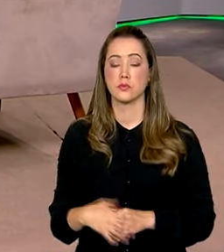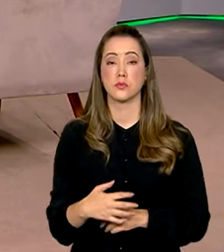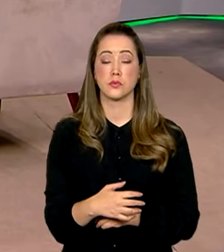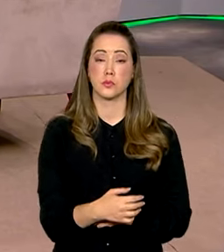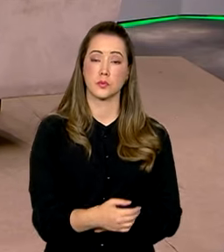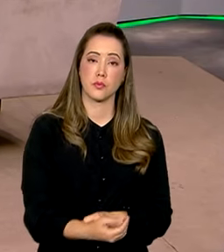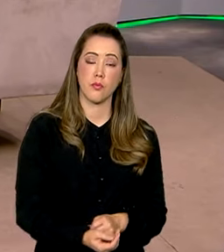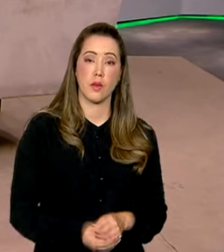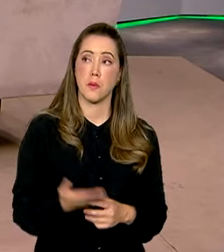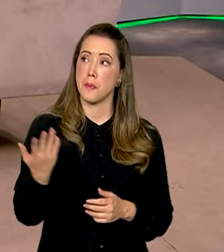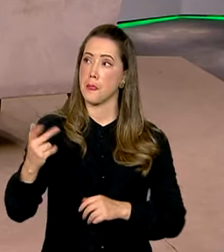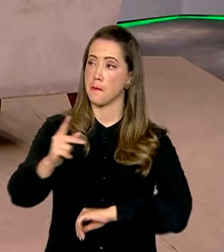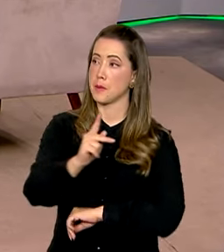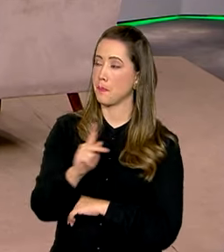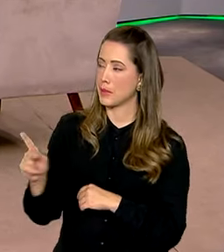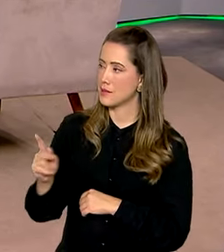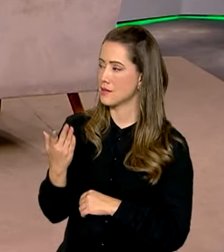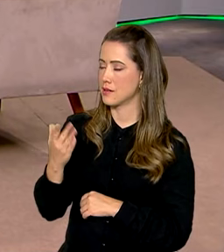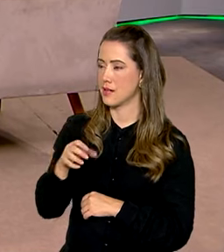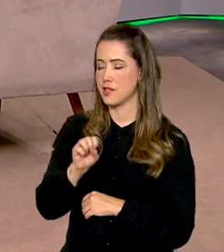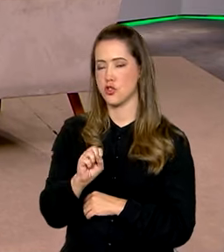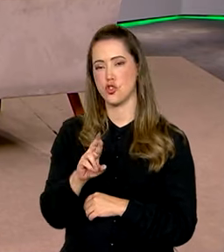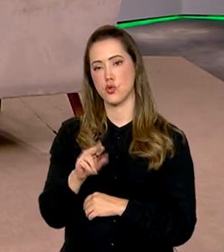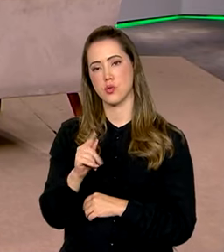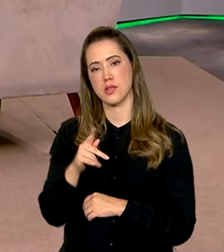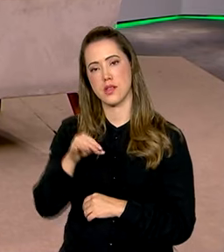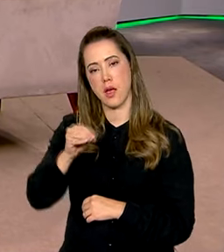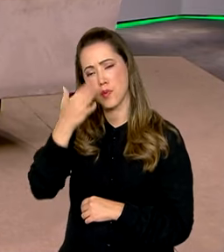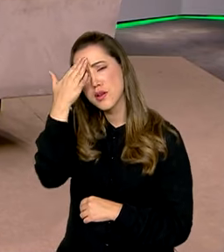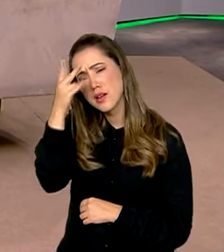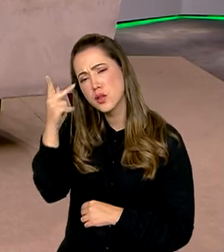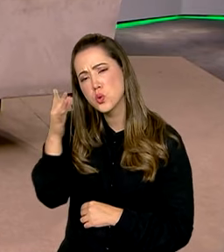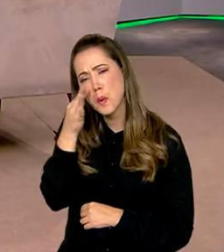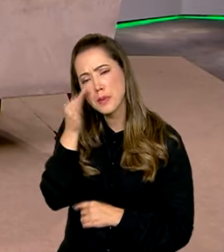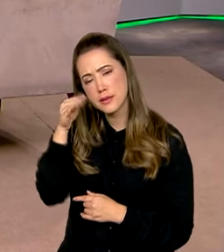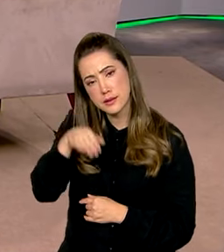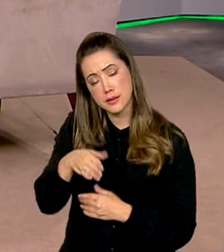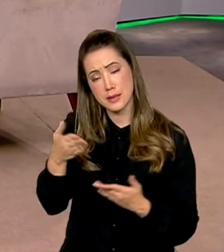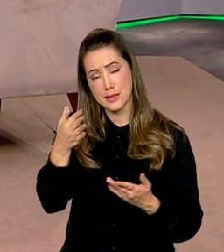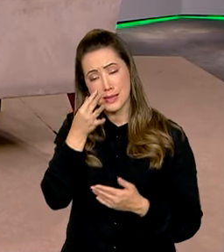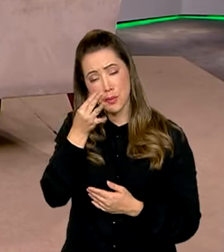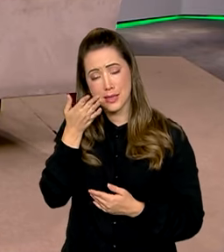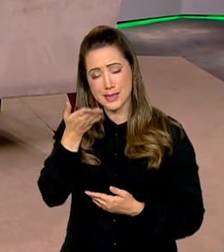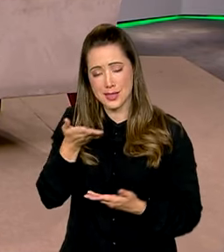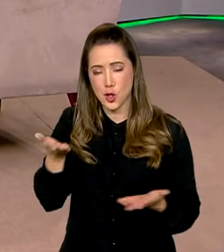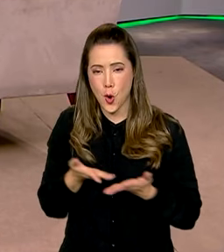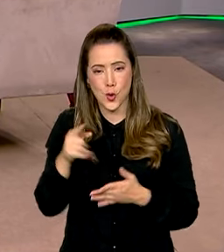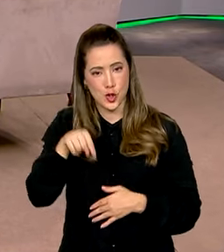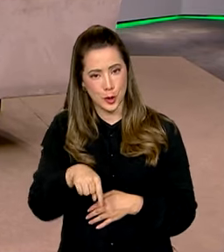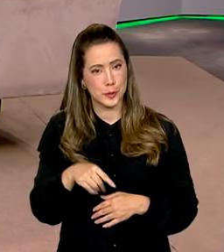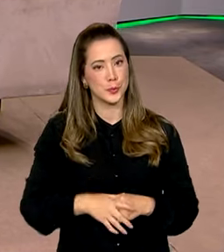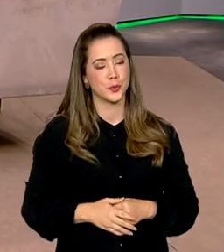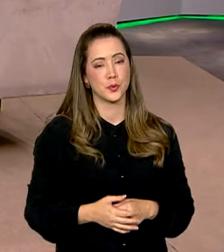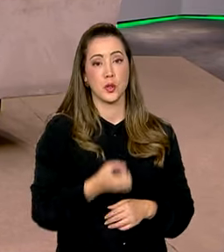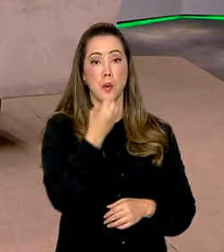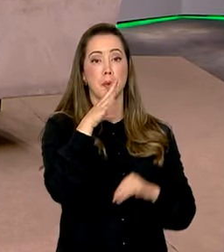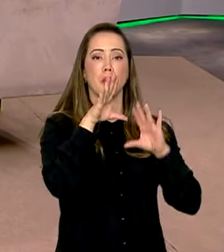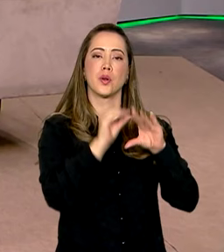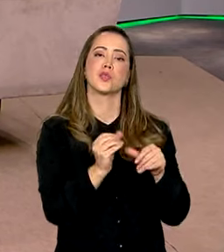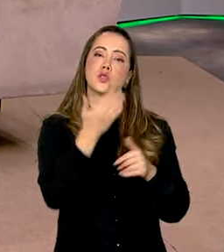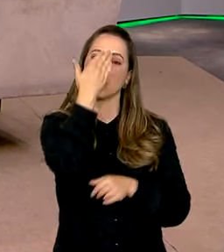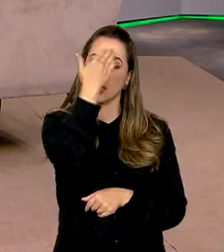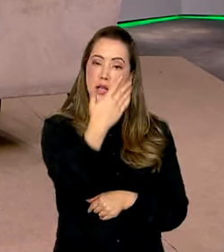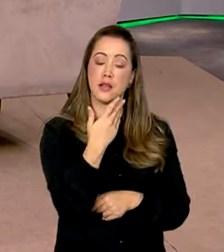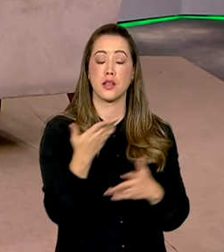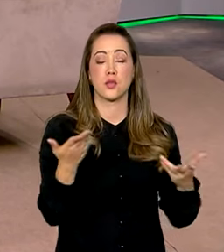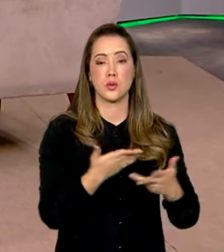Alexandre Amorim, presidente do SERPRO, muito obrigado pela sua presença aqui no Brasil em Dia. Seja bem-vindo. Boa noite, muito obrigado pela oportunidade. É uma